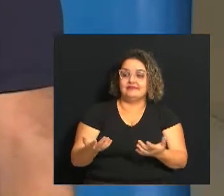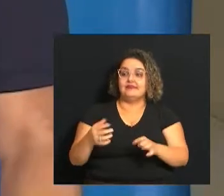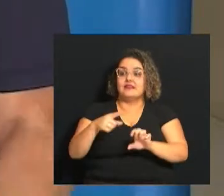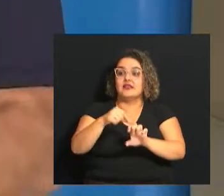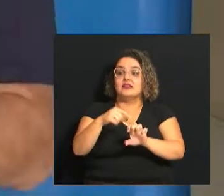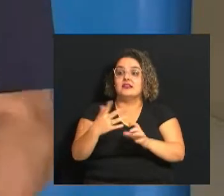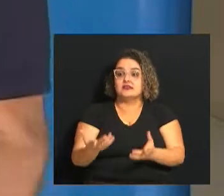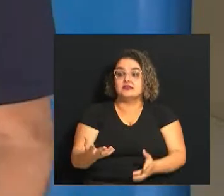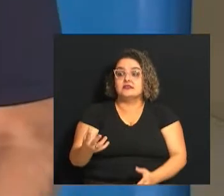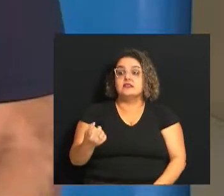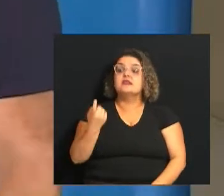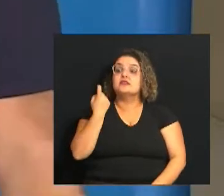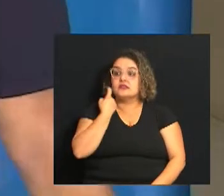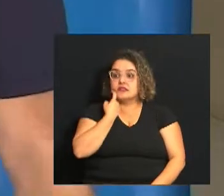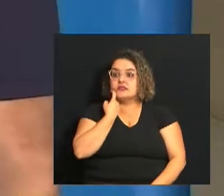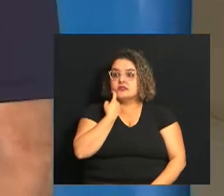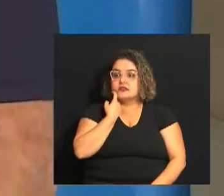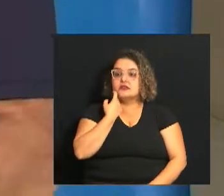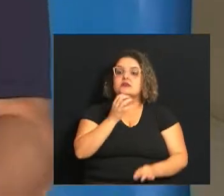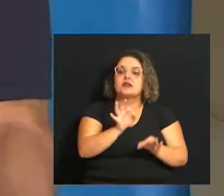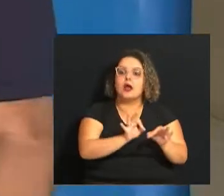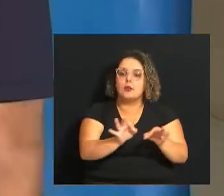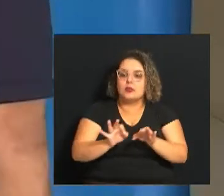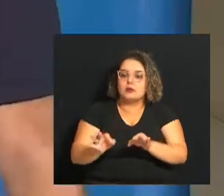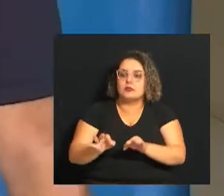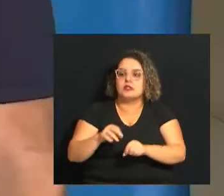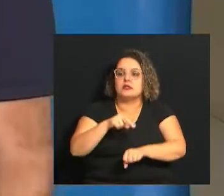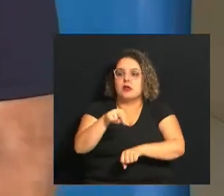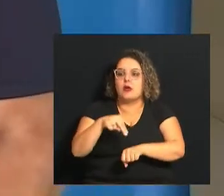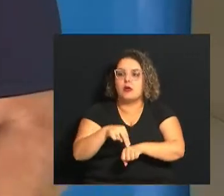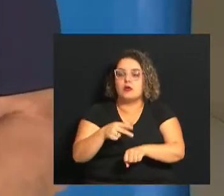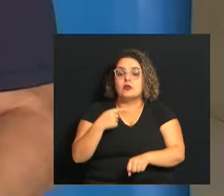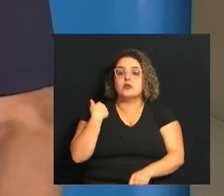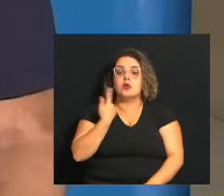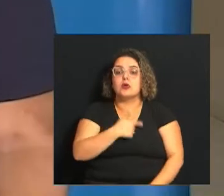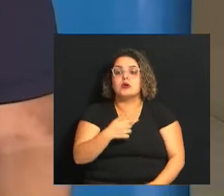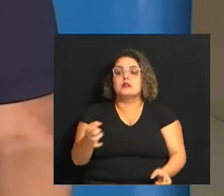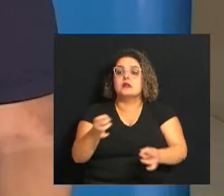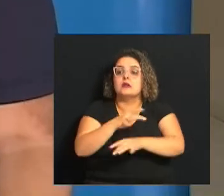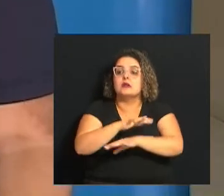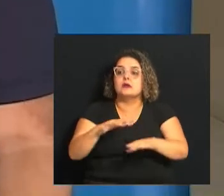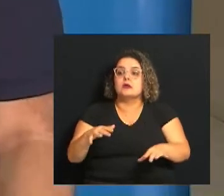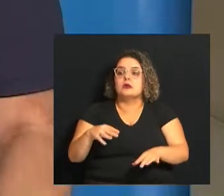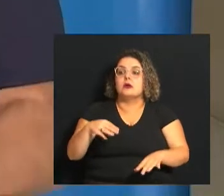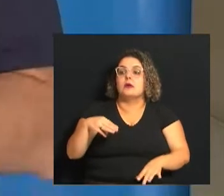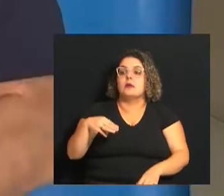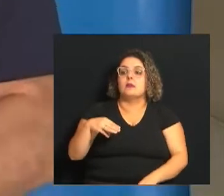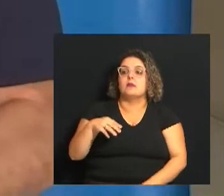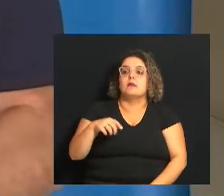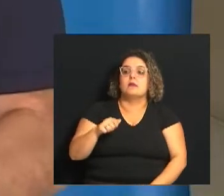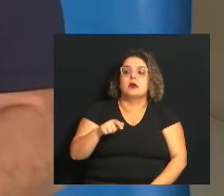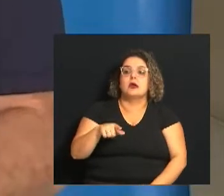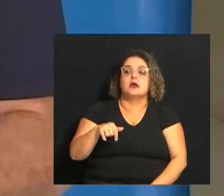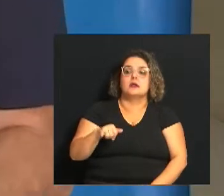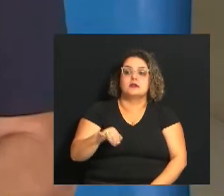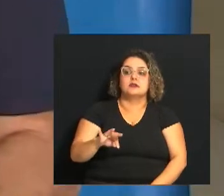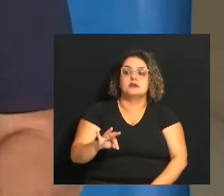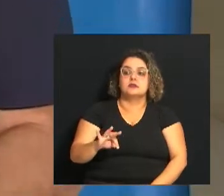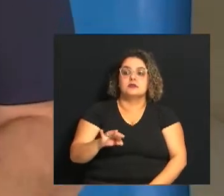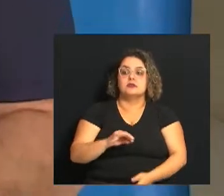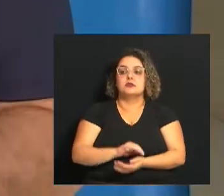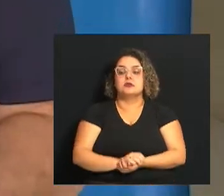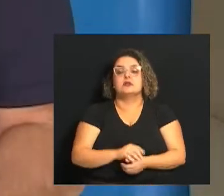na sexta-feira, né, da programação nacional, nós estamos aí encerrando com o marketing. Esses horários é